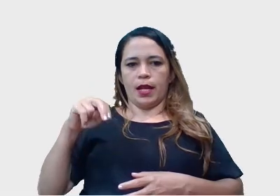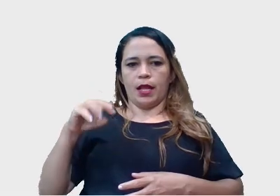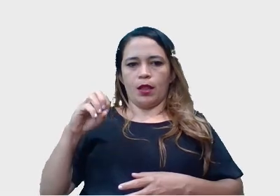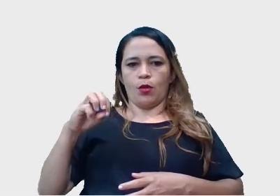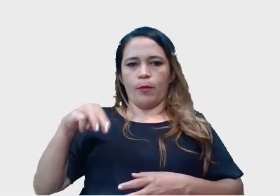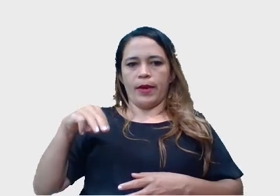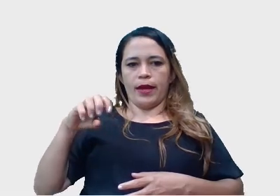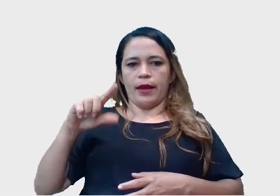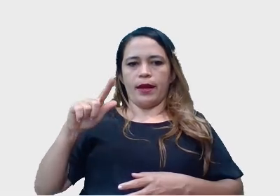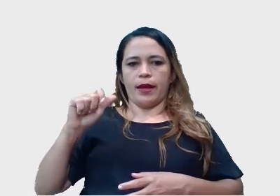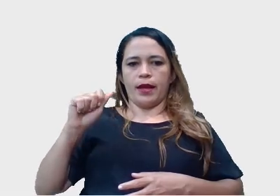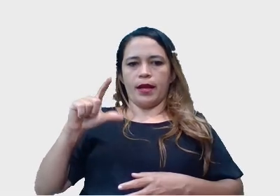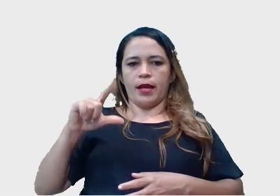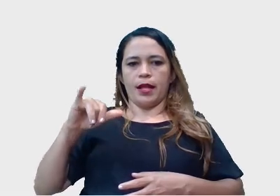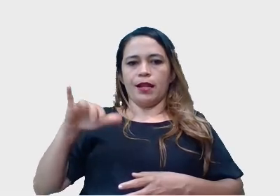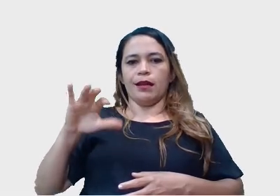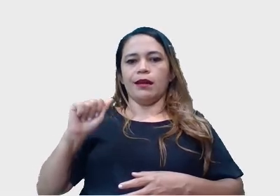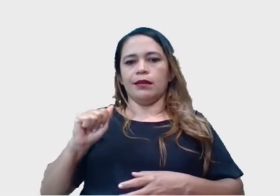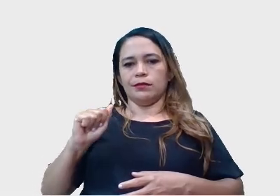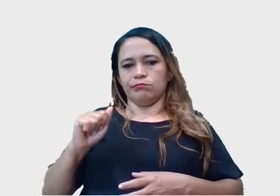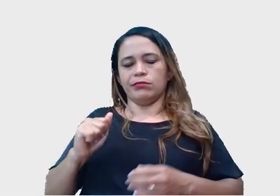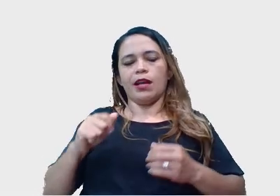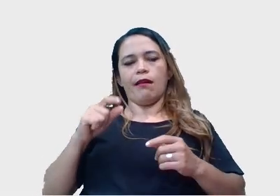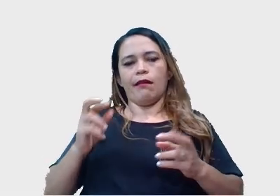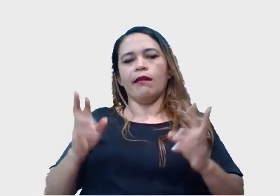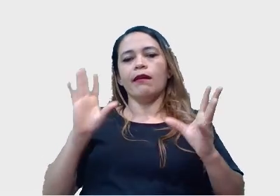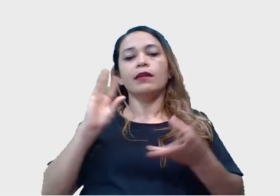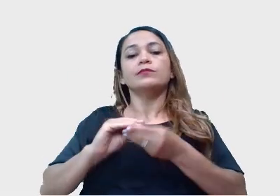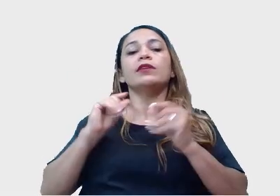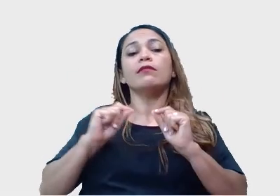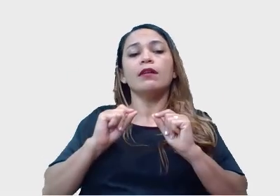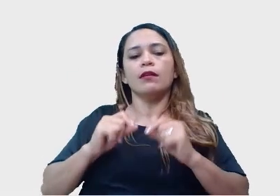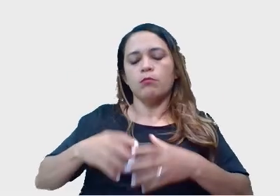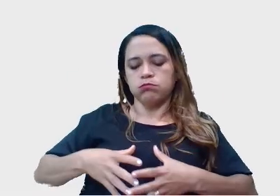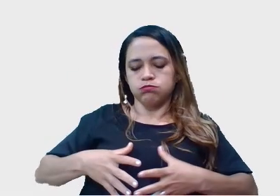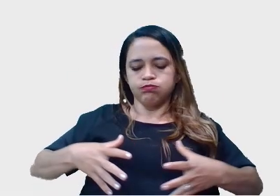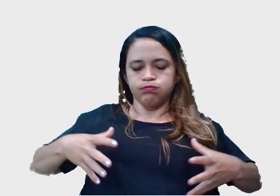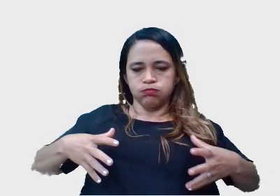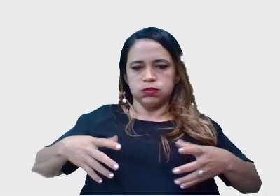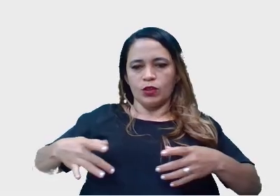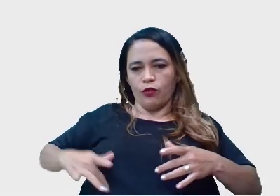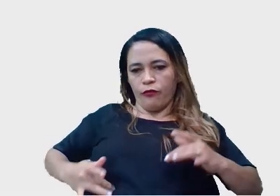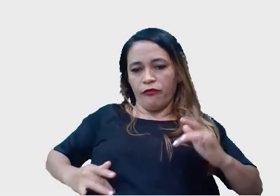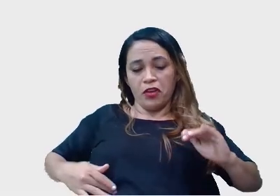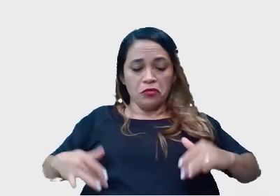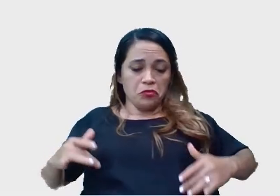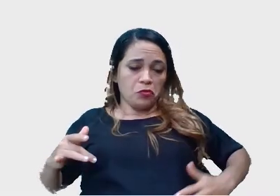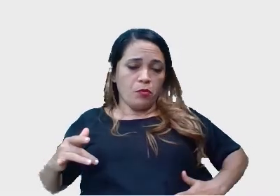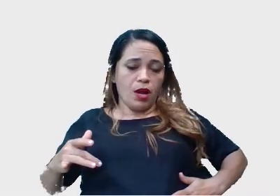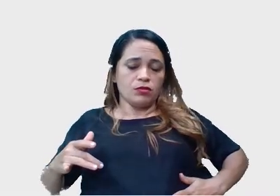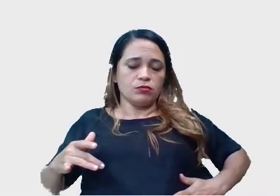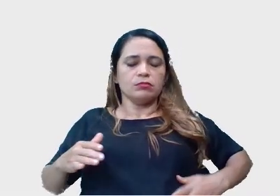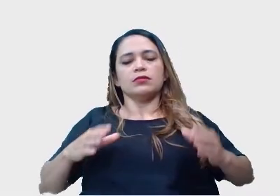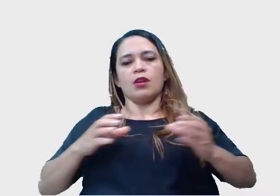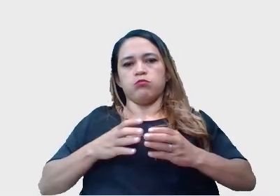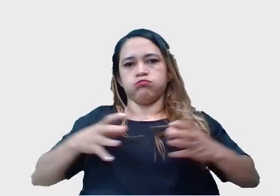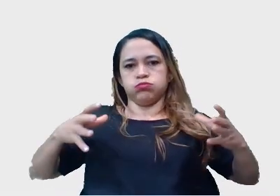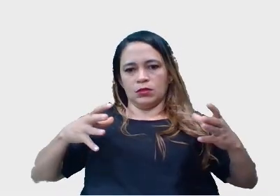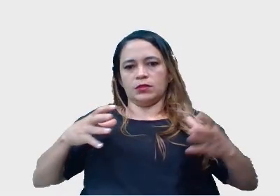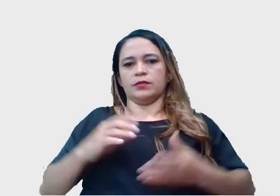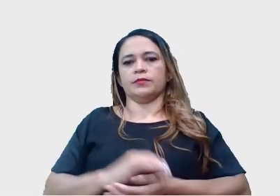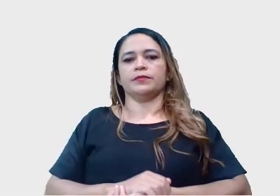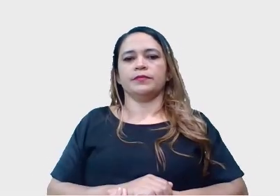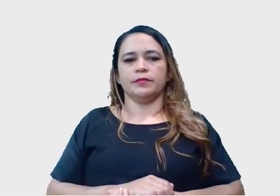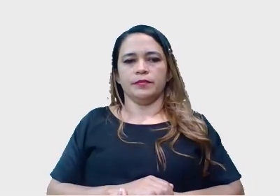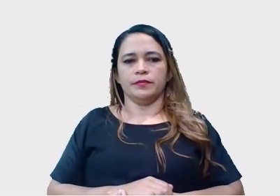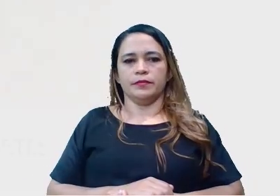hepatoesplenomegalia, que, resumindo, é o inchaço do fígado e do baço. Só isso, tá bom? Essa é a primeira, o chamado mal